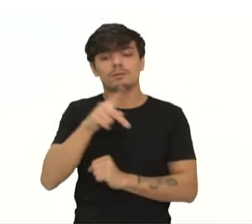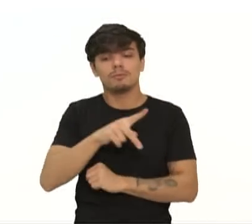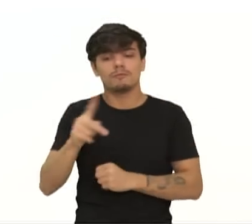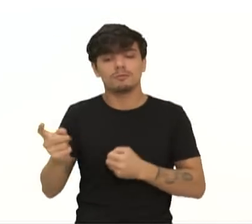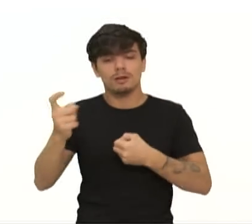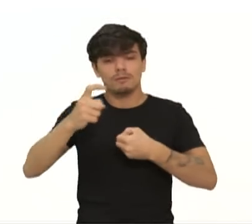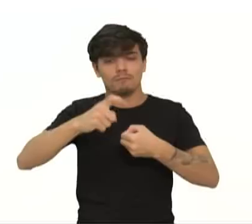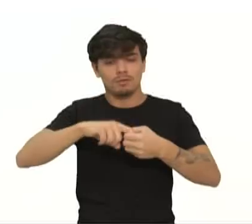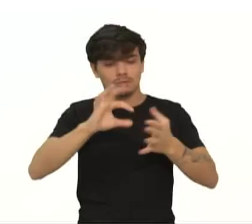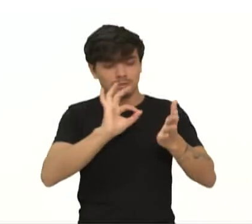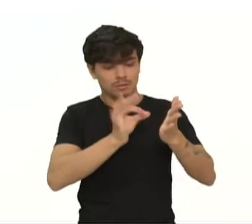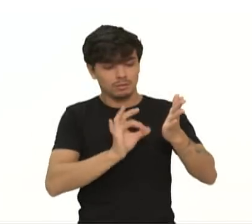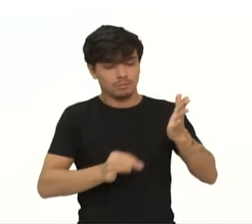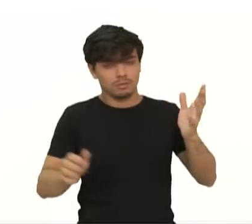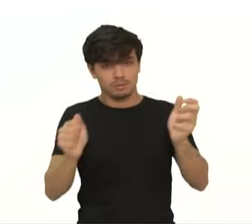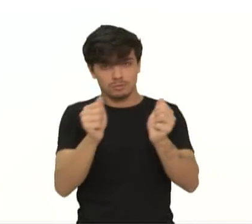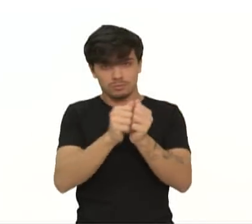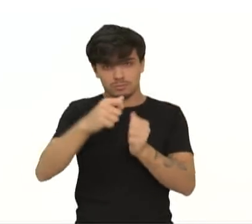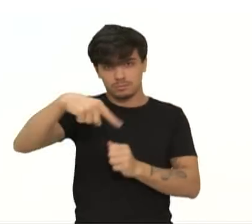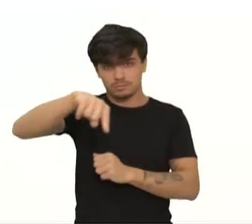já corrige para vocês.